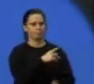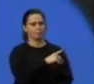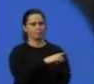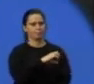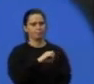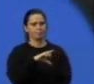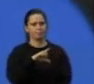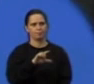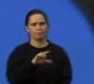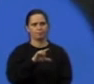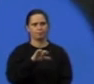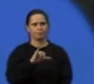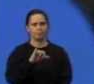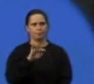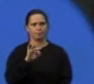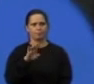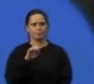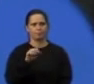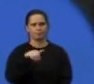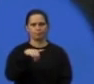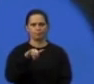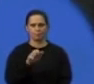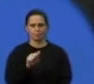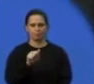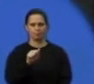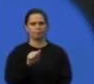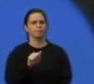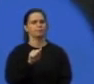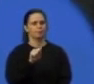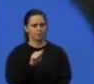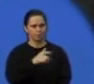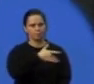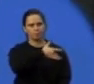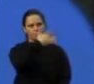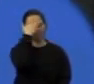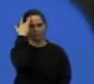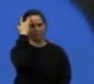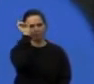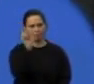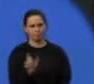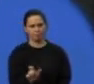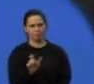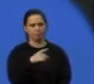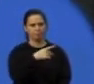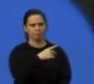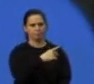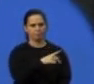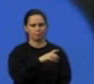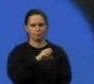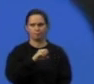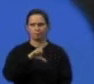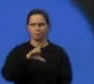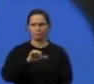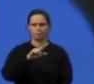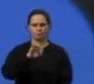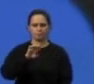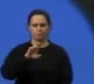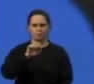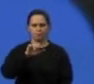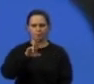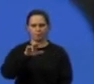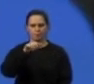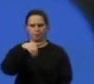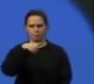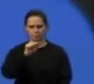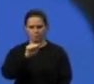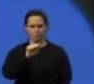politrauma, ou também muito descrito em literatura como a vítima politraumatizada. É